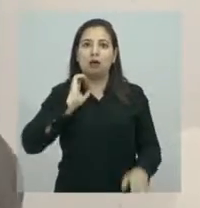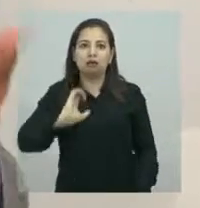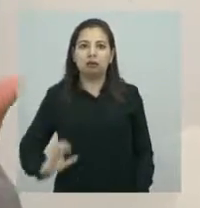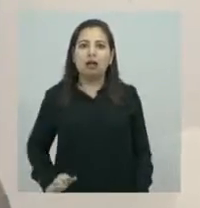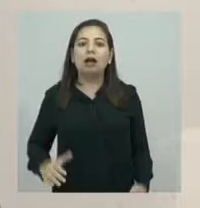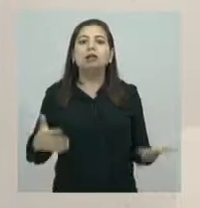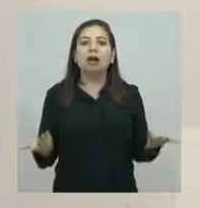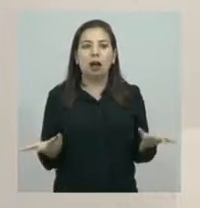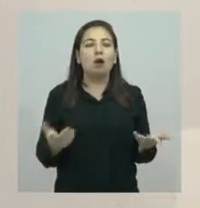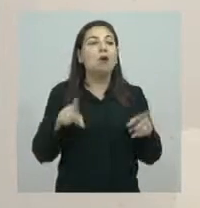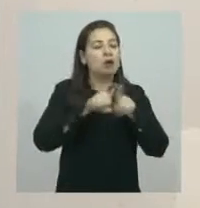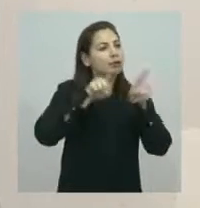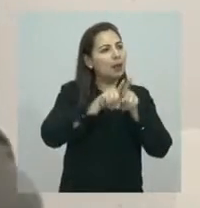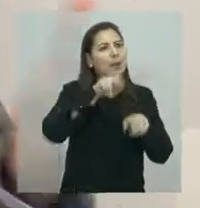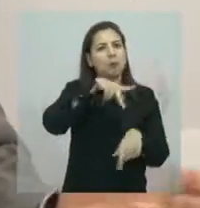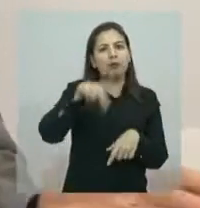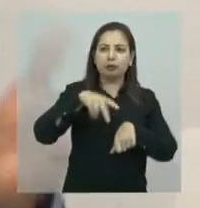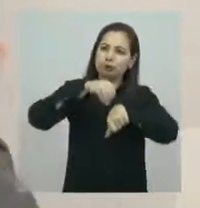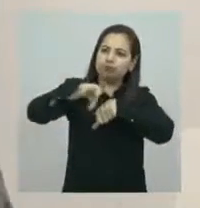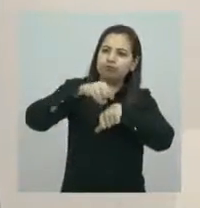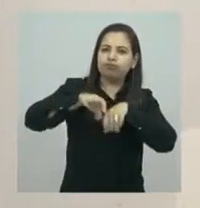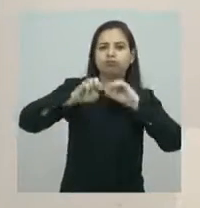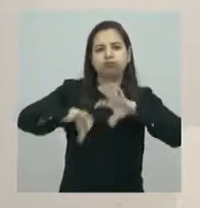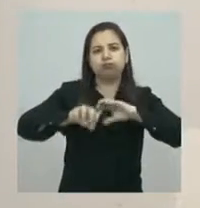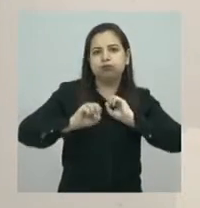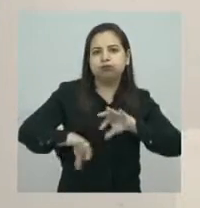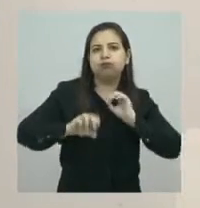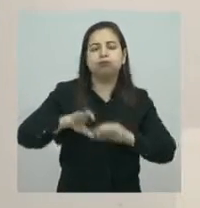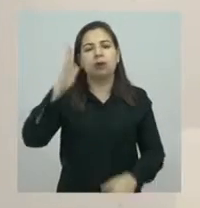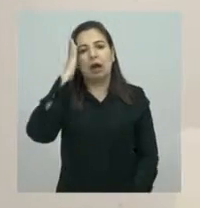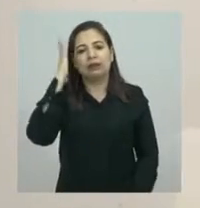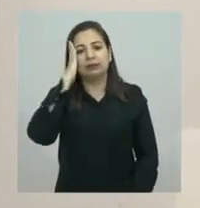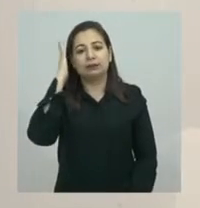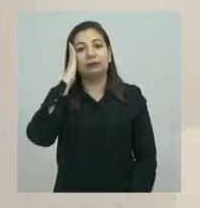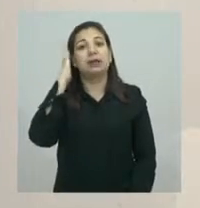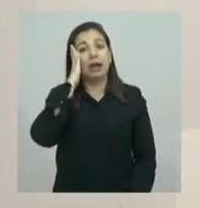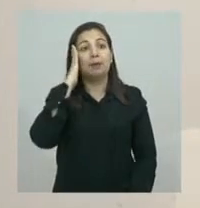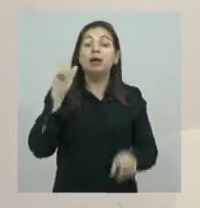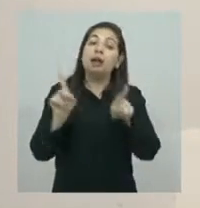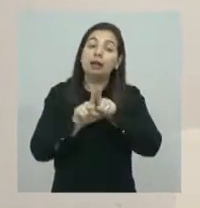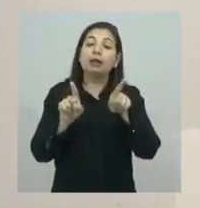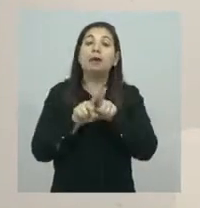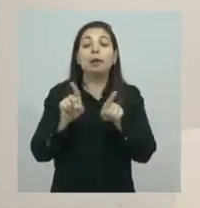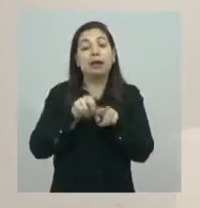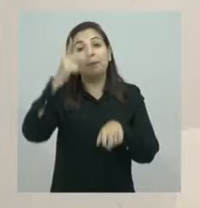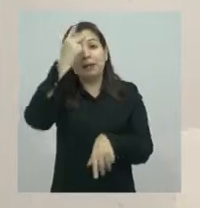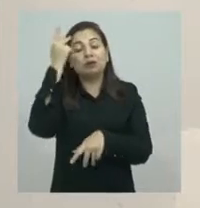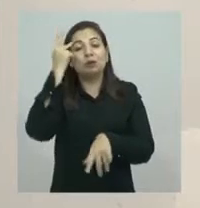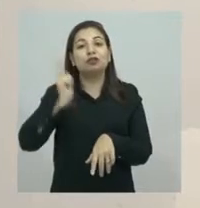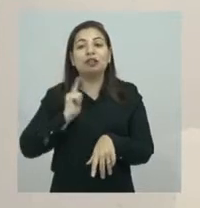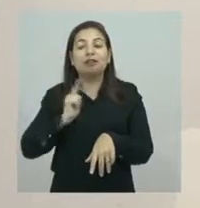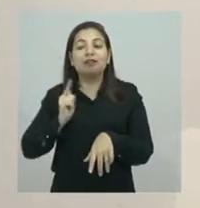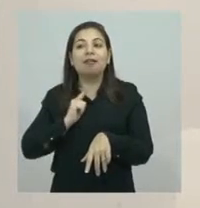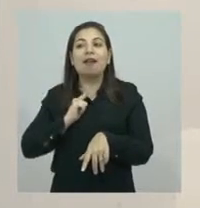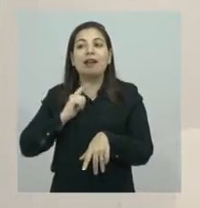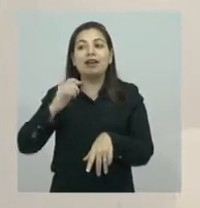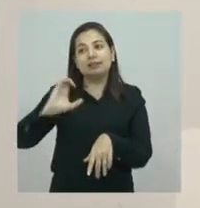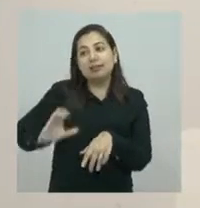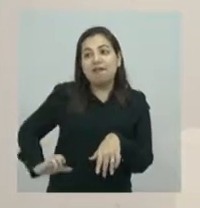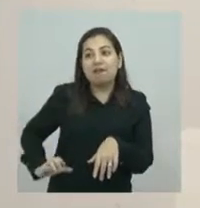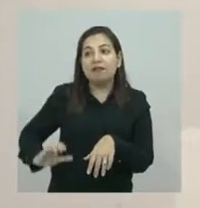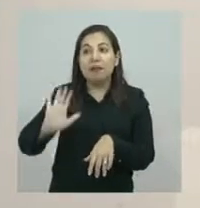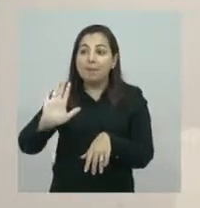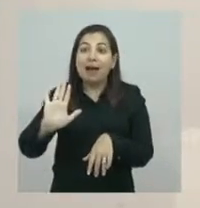educadores, formadores, pessoas ligadas à entidade da sociedade civil, militantes da área que